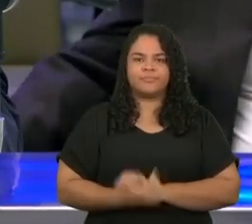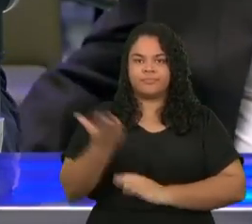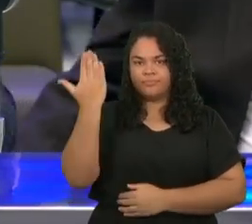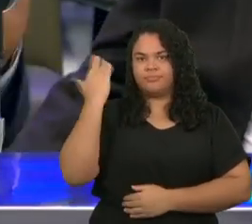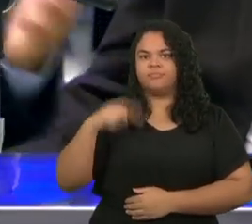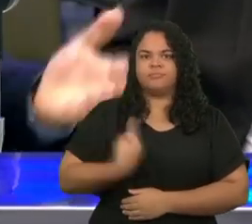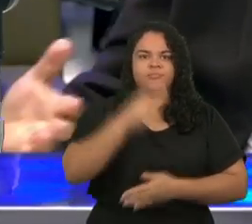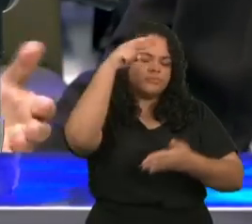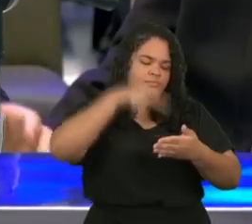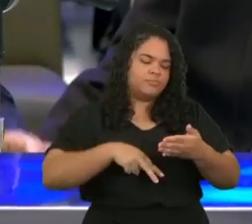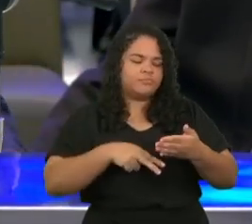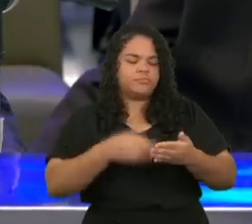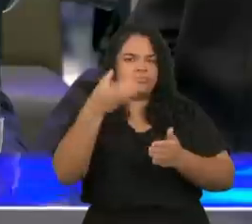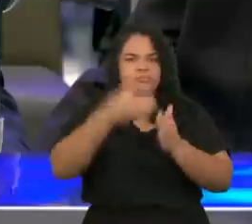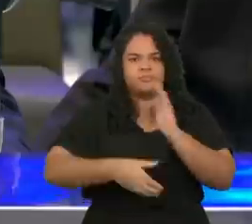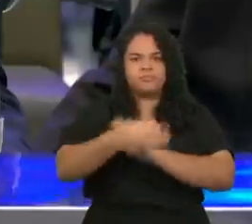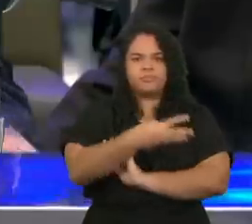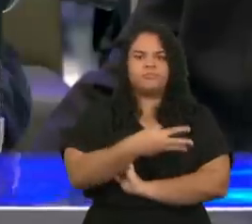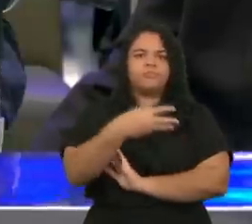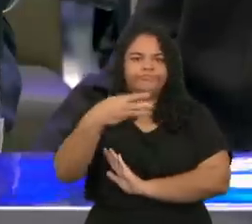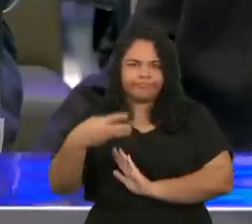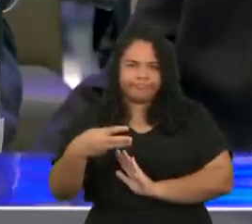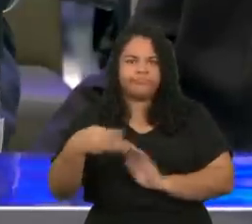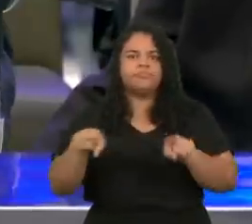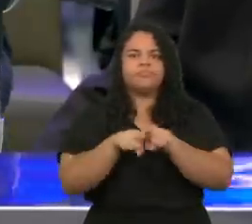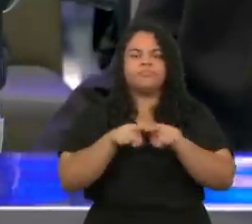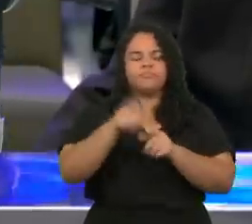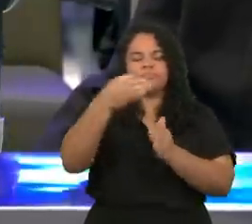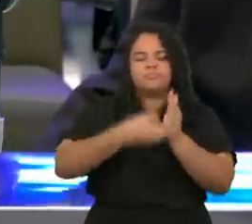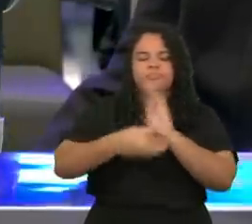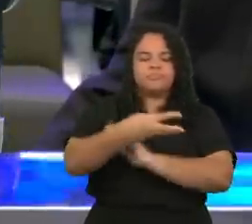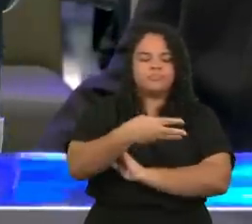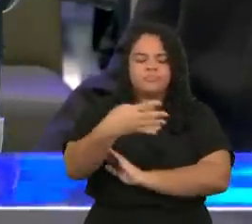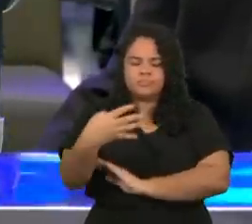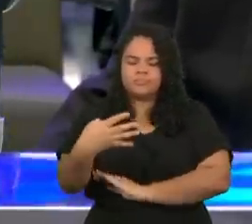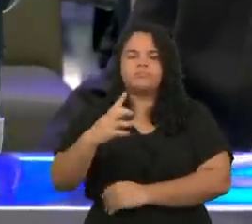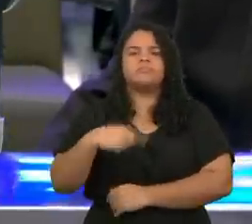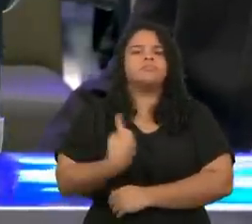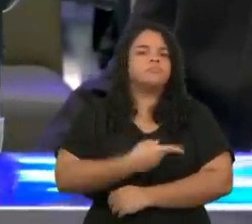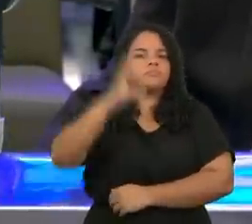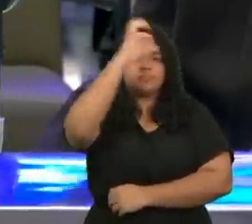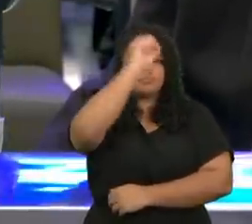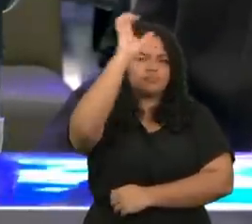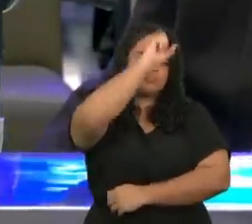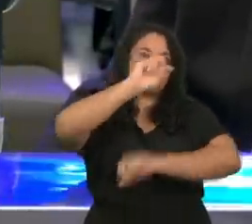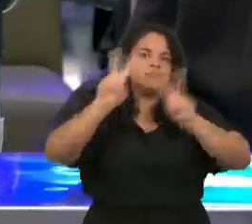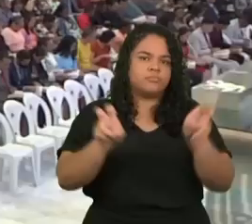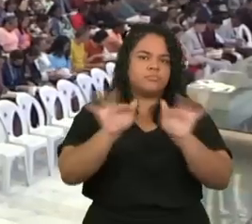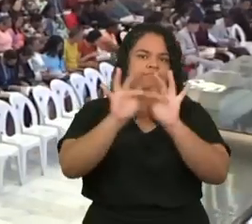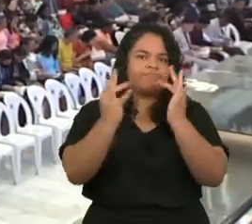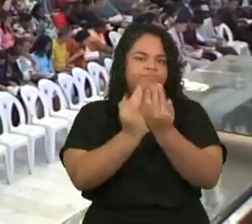desde o Capítulo 33 Nós aprendemos sobre Jacó